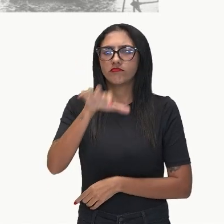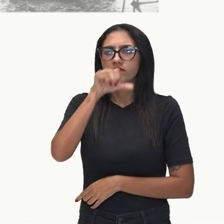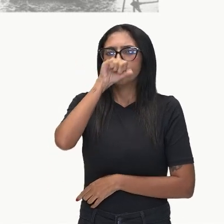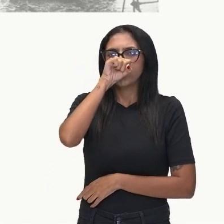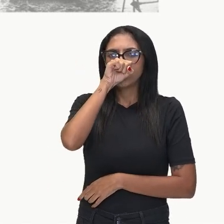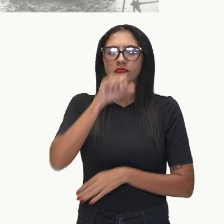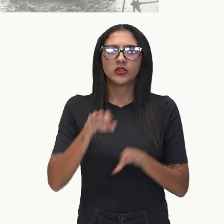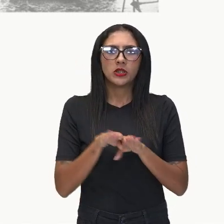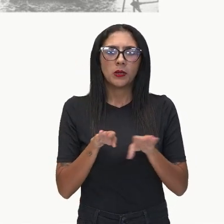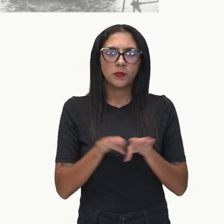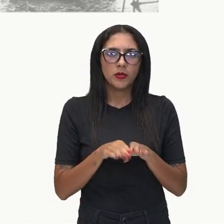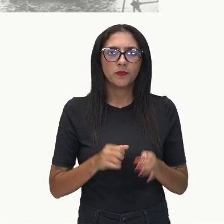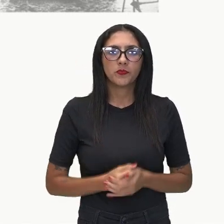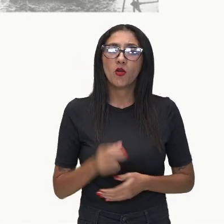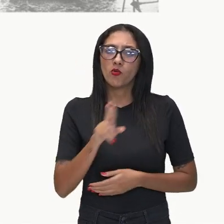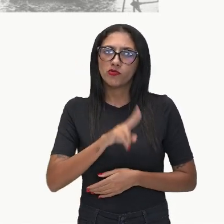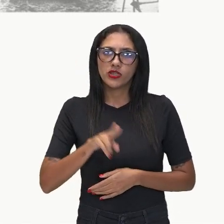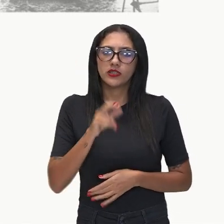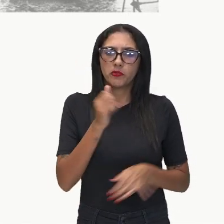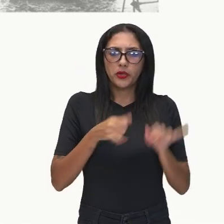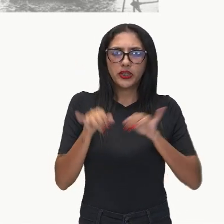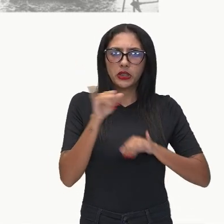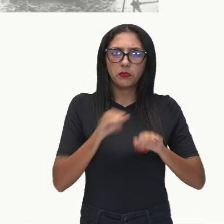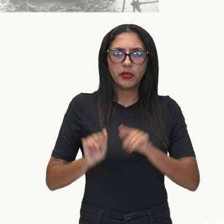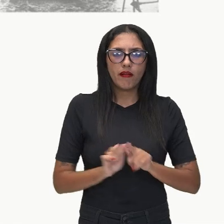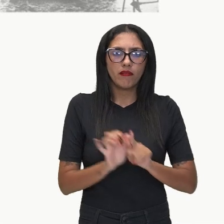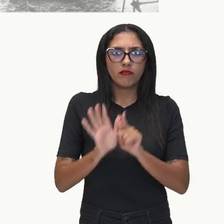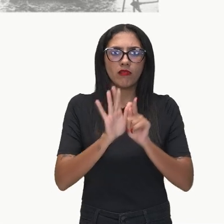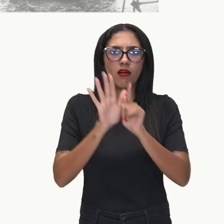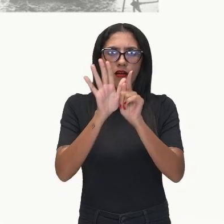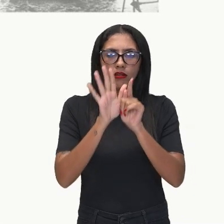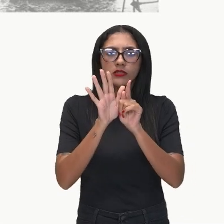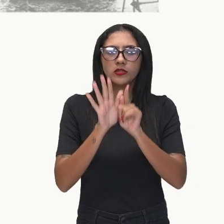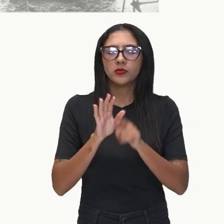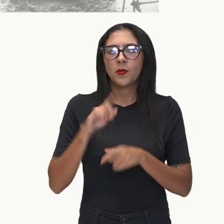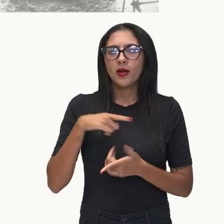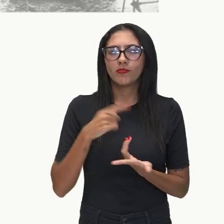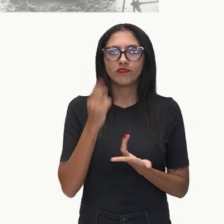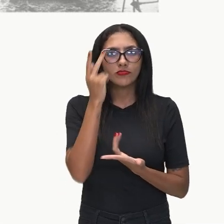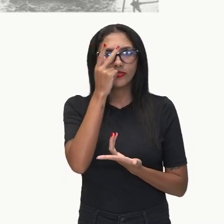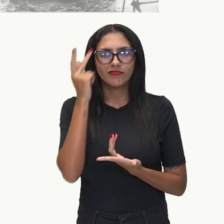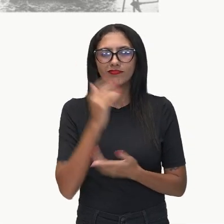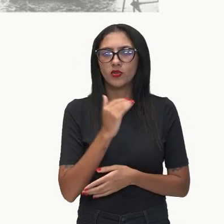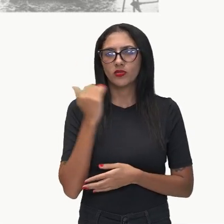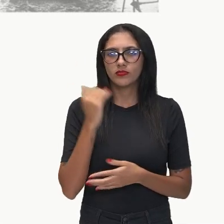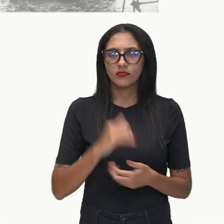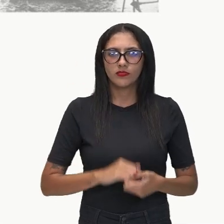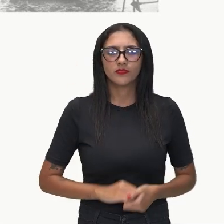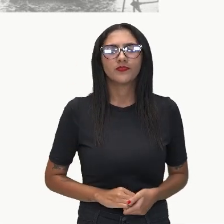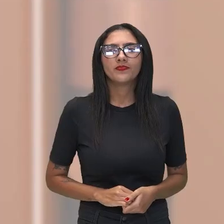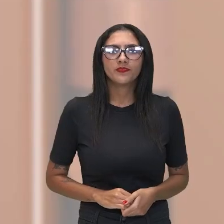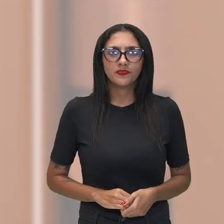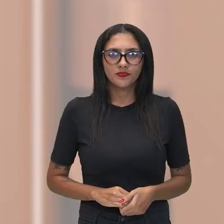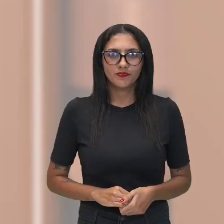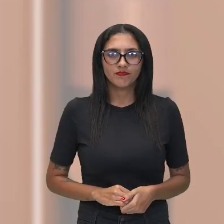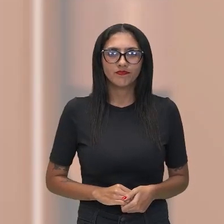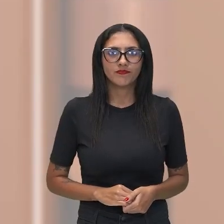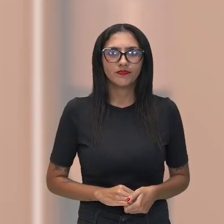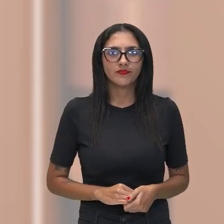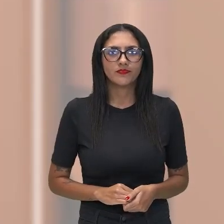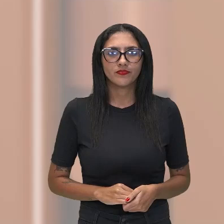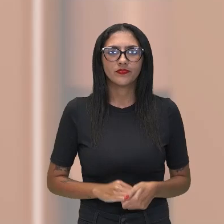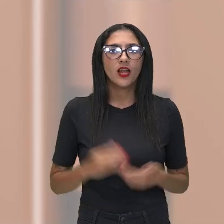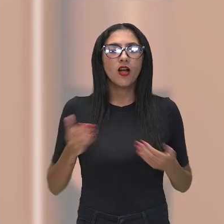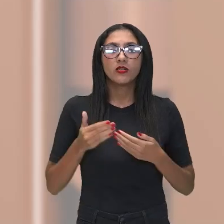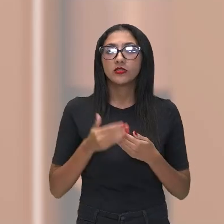Gases como armas letais aí, então nesse caso, para matar pessoas, né? Vamos adiante então